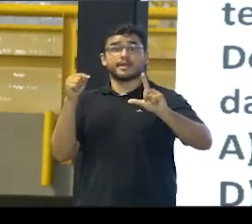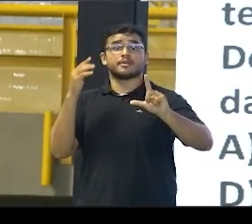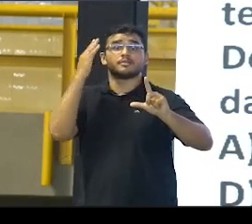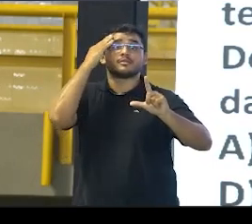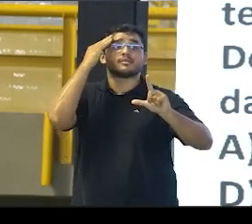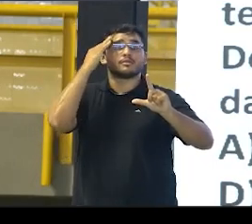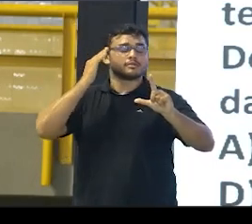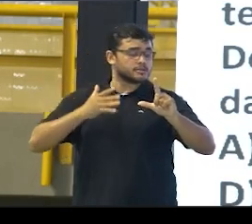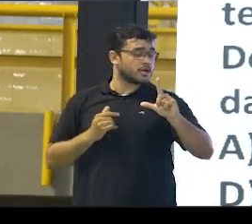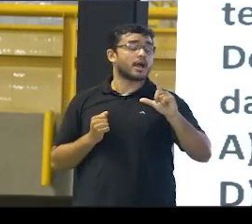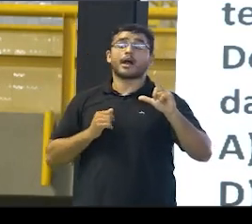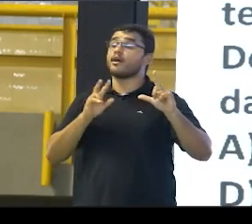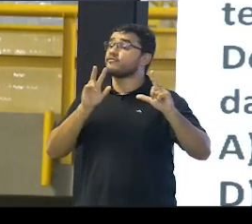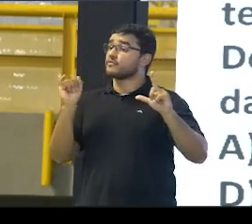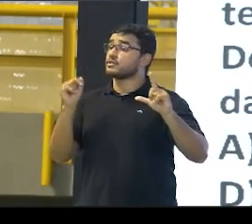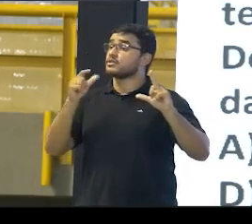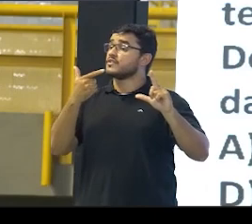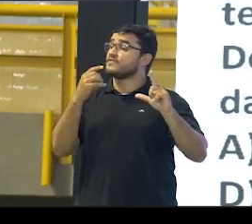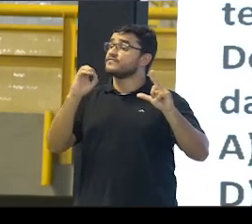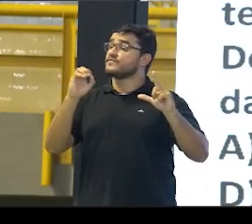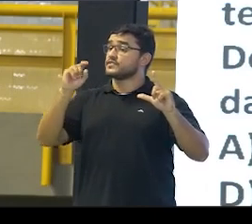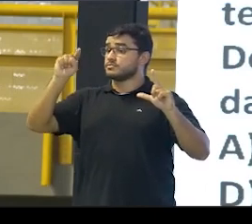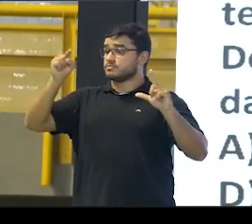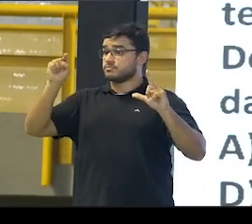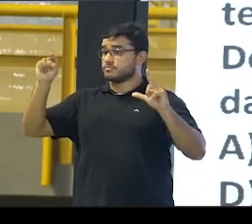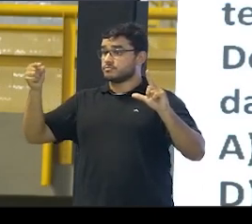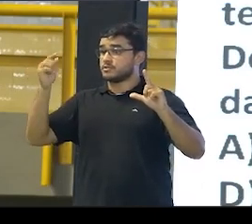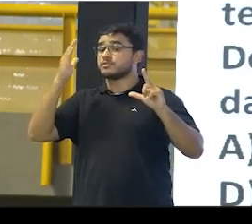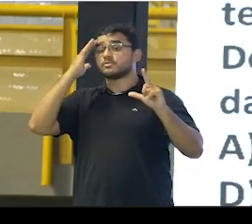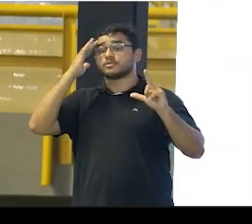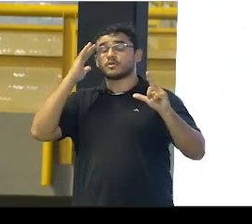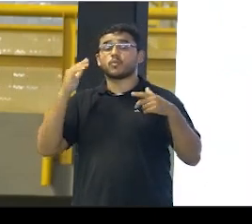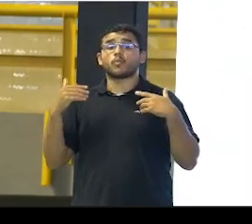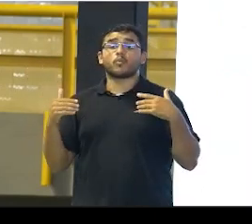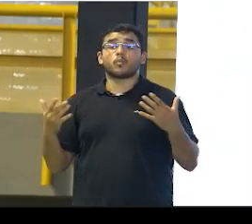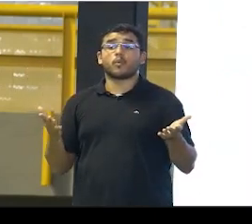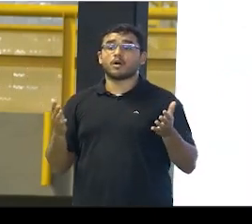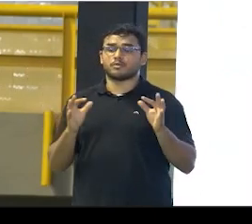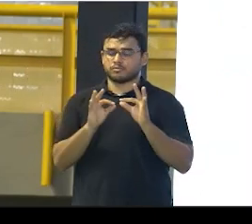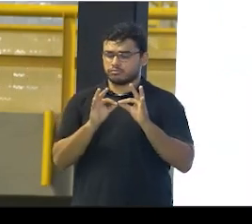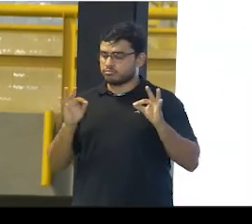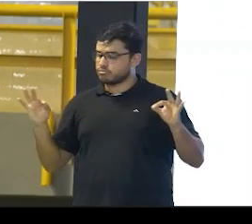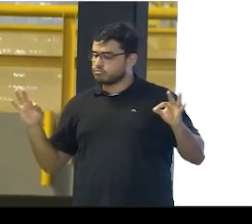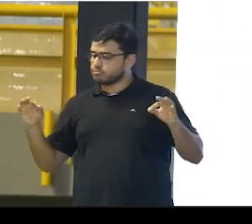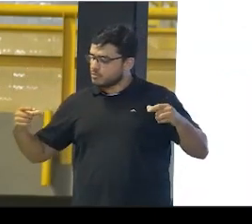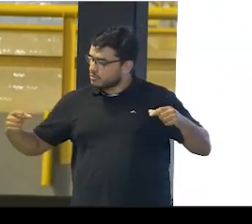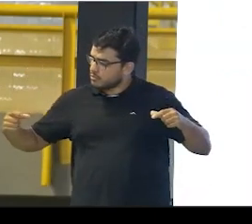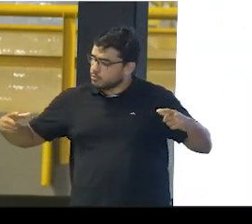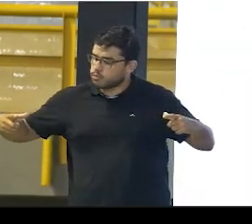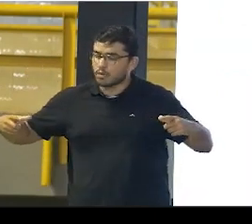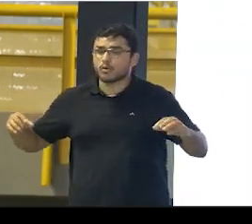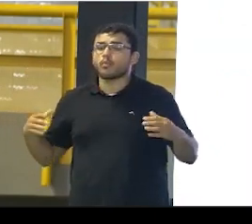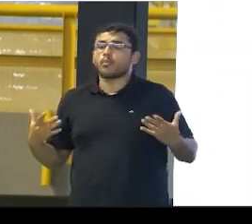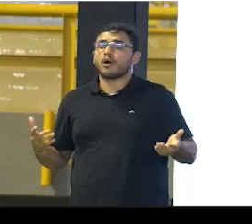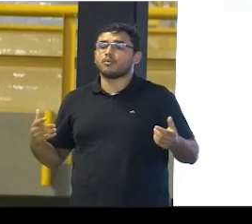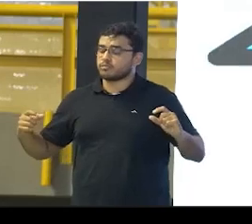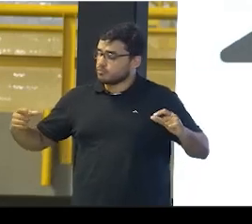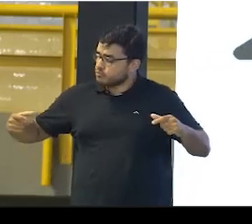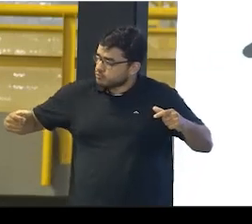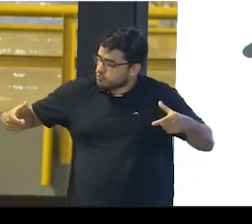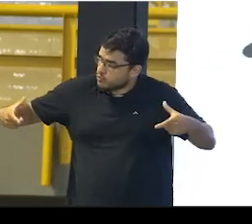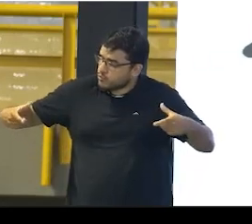Ele botou aí, tá escrito errado. Sabendo que uma TV de 20 polegadas tem uma